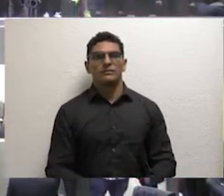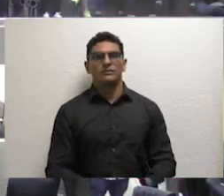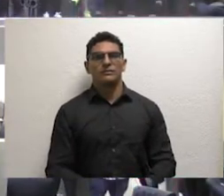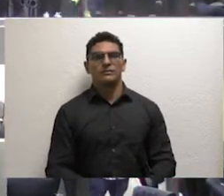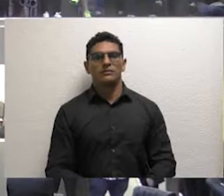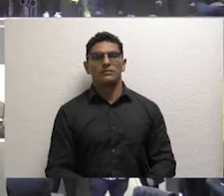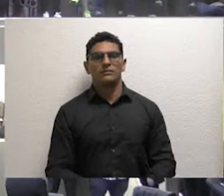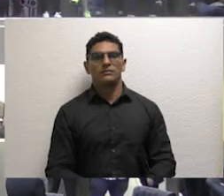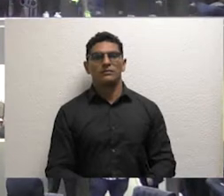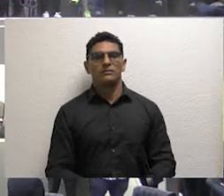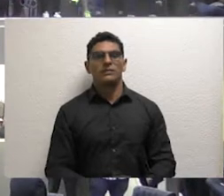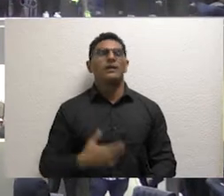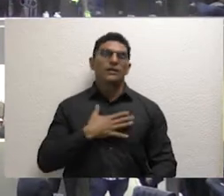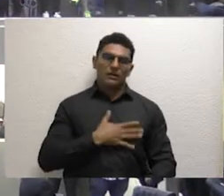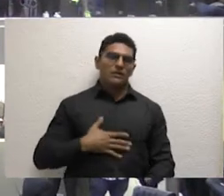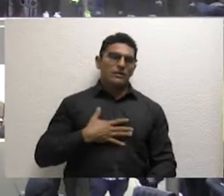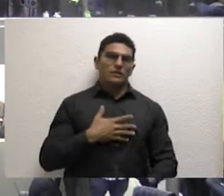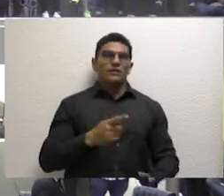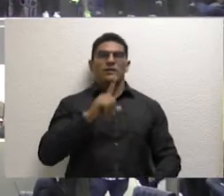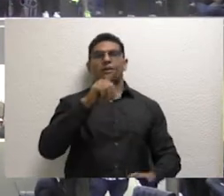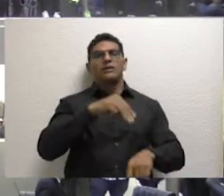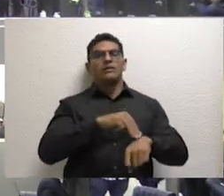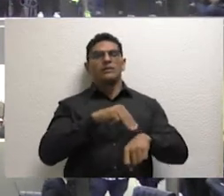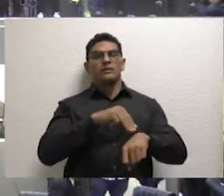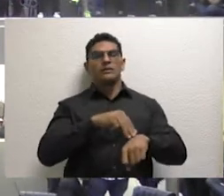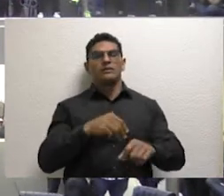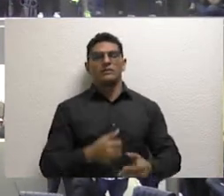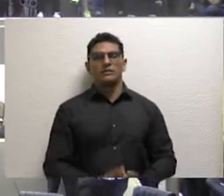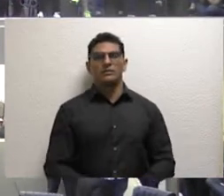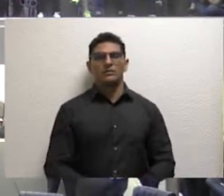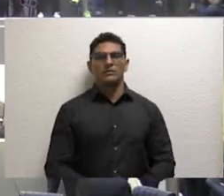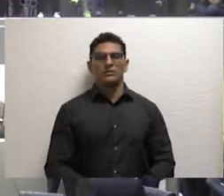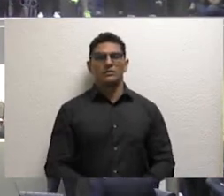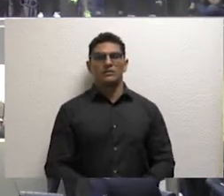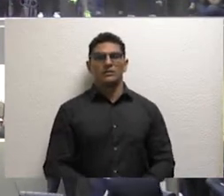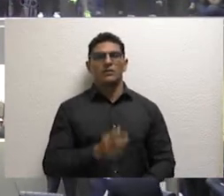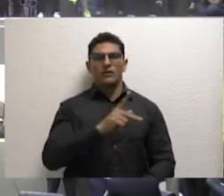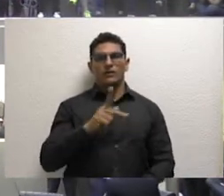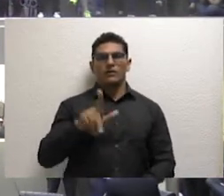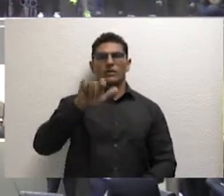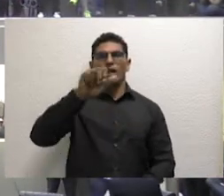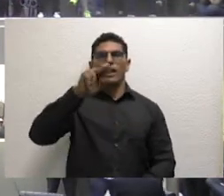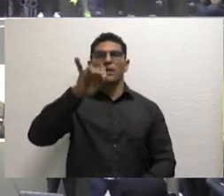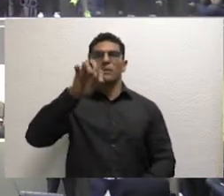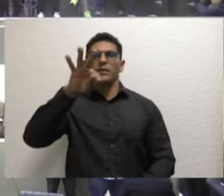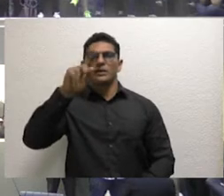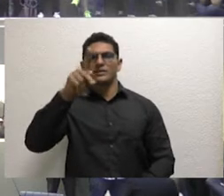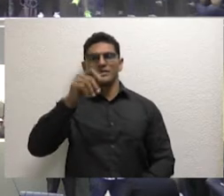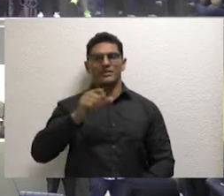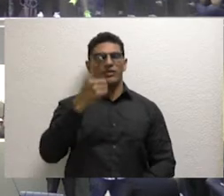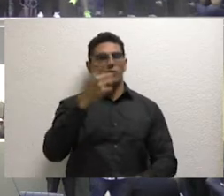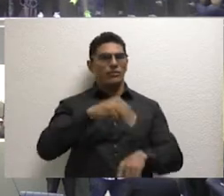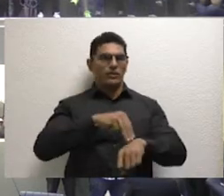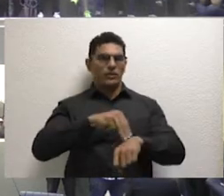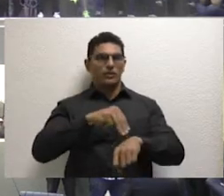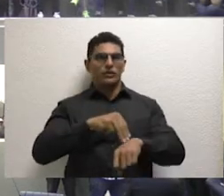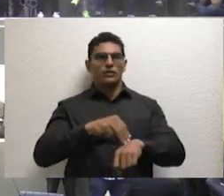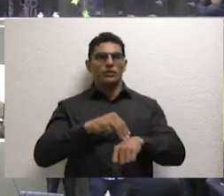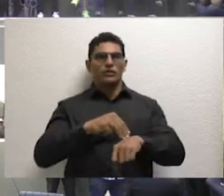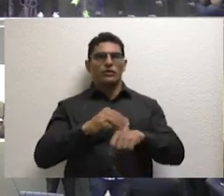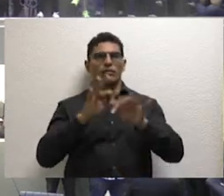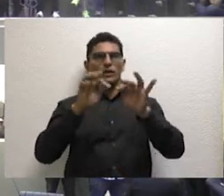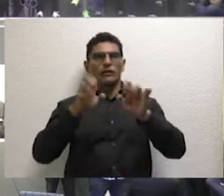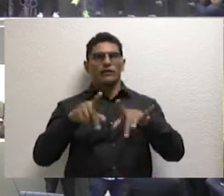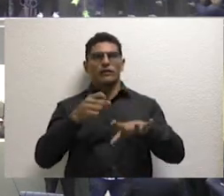eu gostaria de ceder mais um minuto professor Lambert vossa senhora tem mais um minuto para sua conclusão